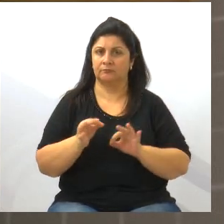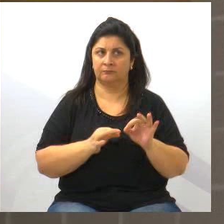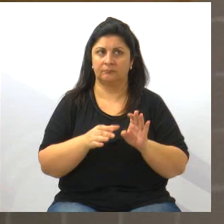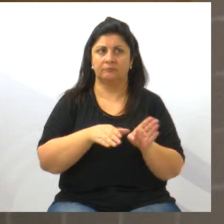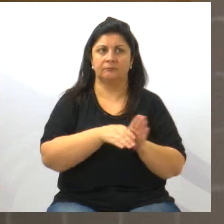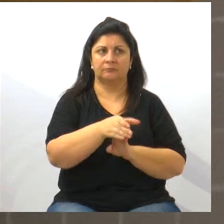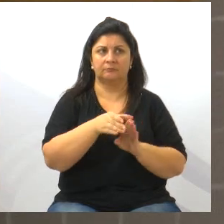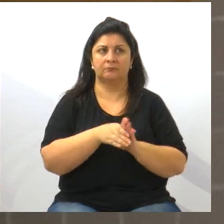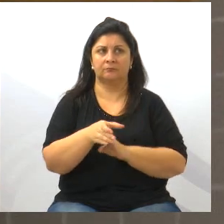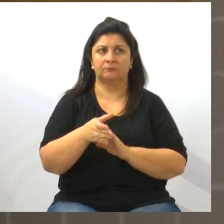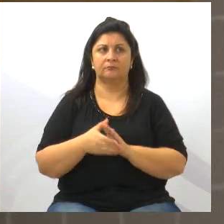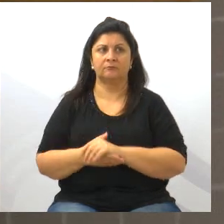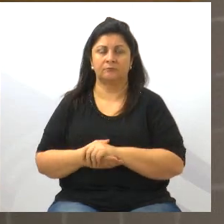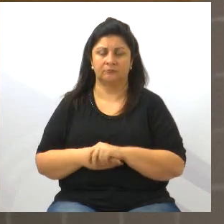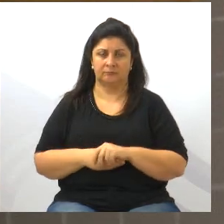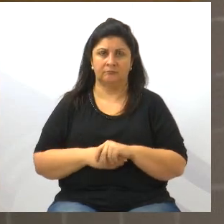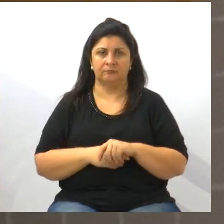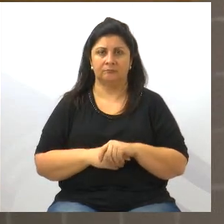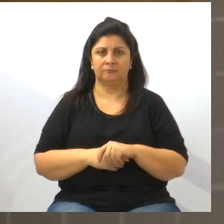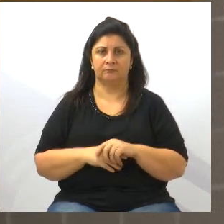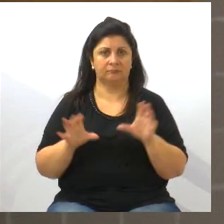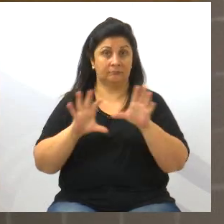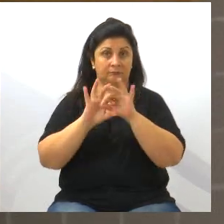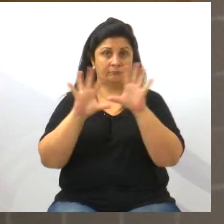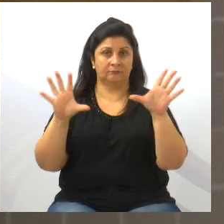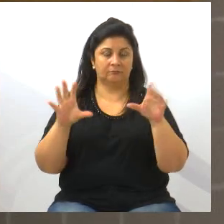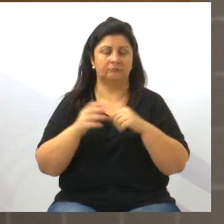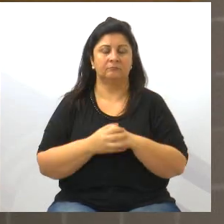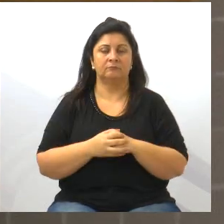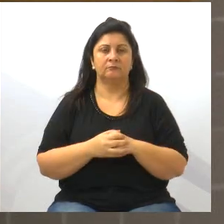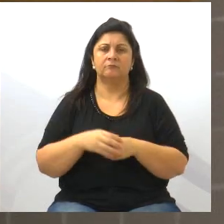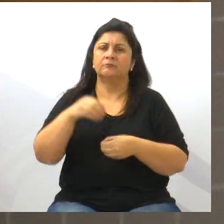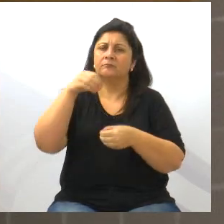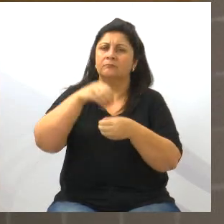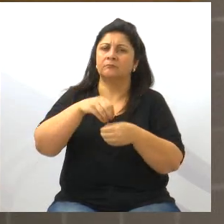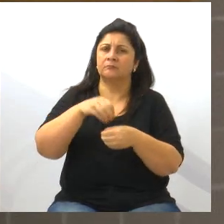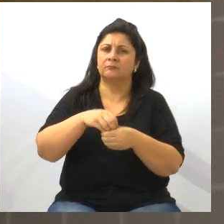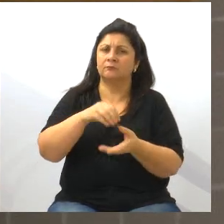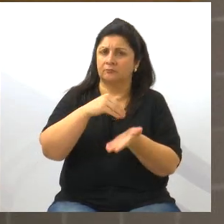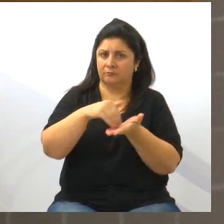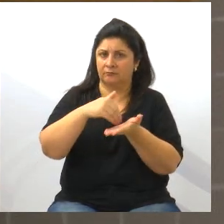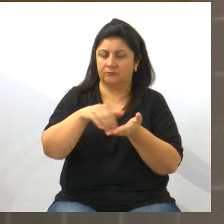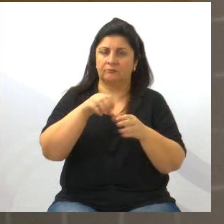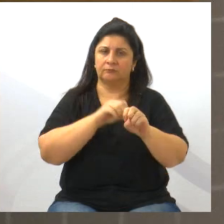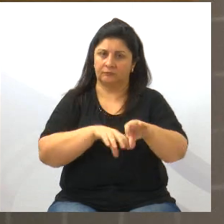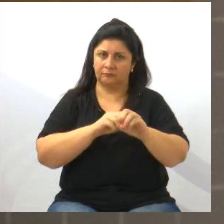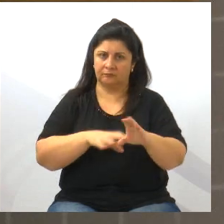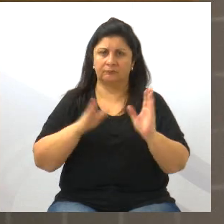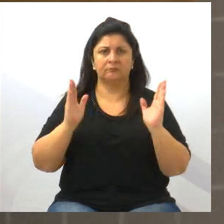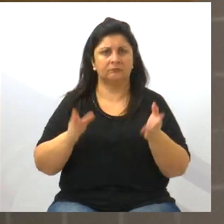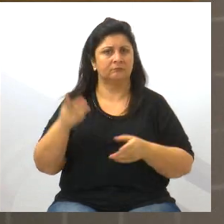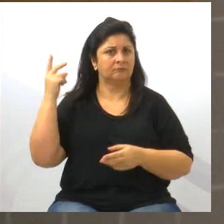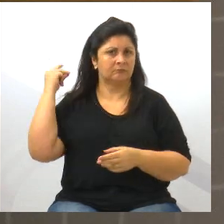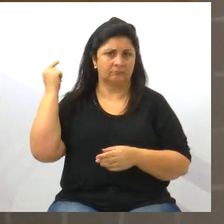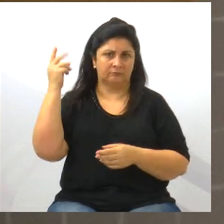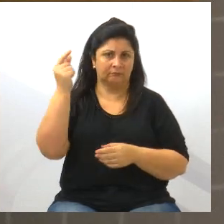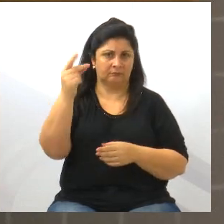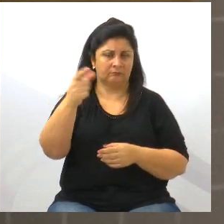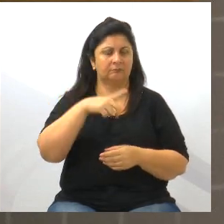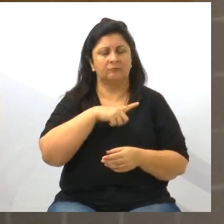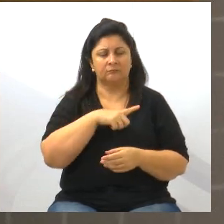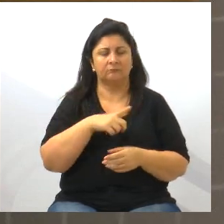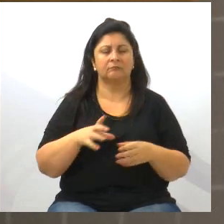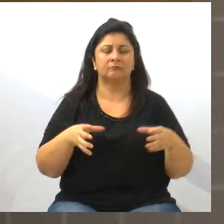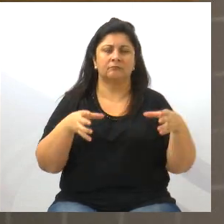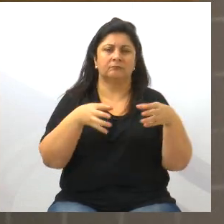inclusive coloquei à disposição. Na educação, nós trabalhamos com conselhos já há muito tempo, com os fundos,